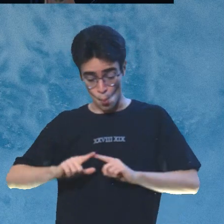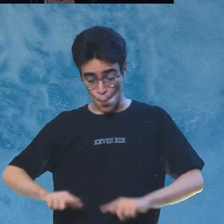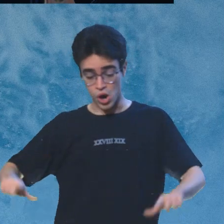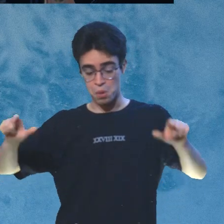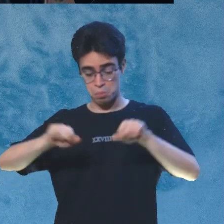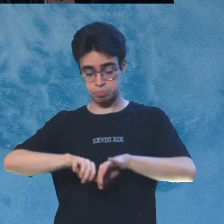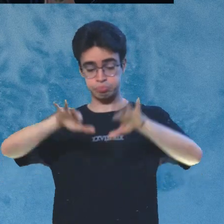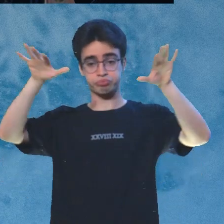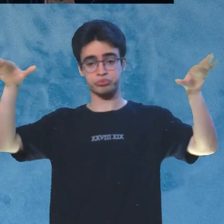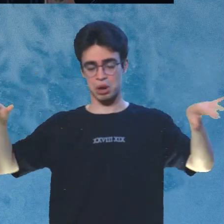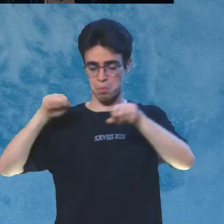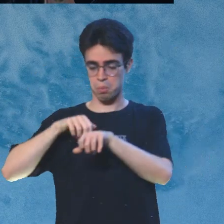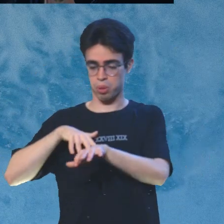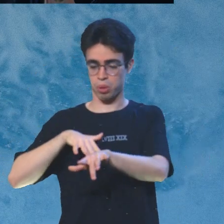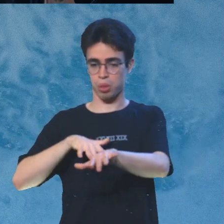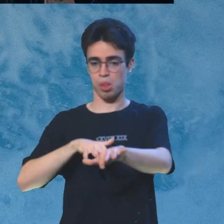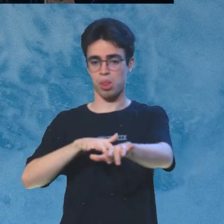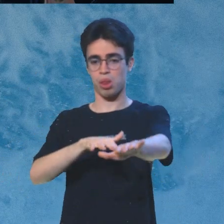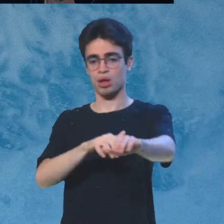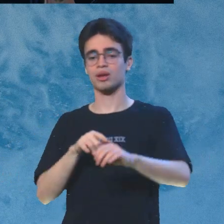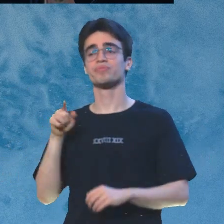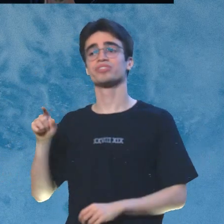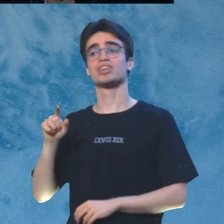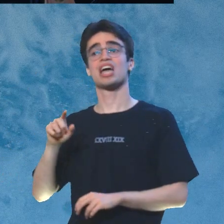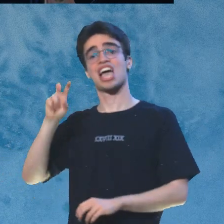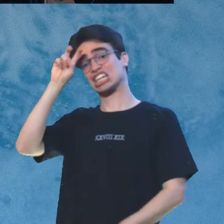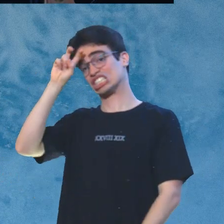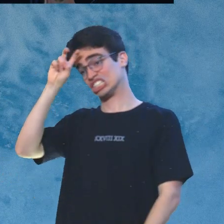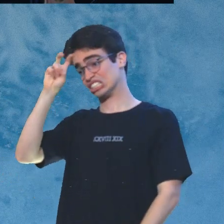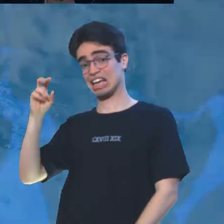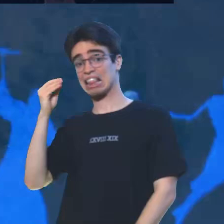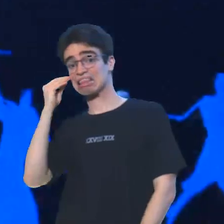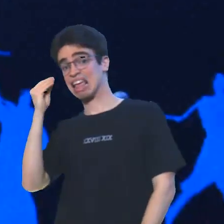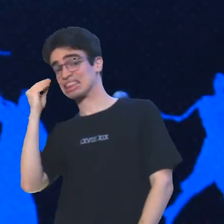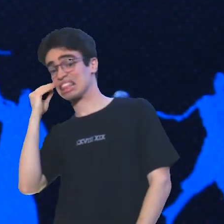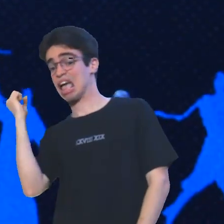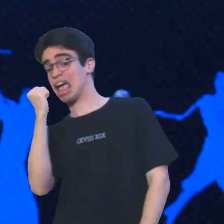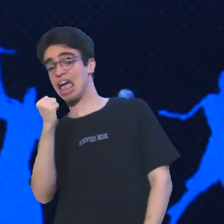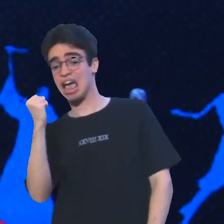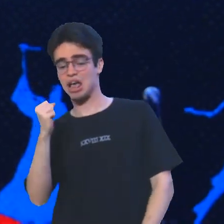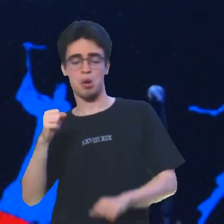os egípcios tentaram segui-los, morreram todos afogados.